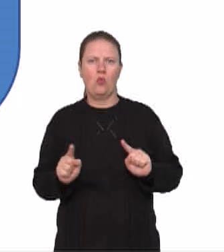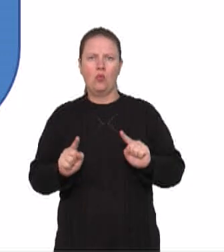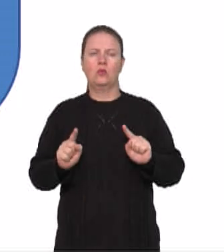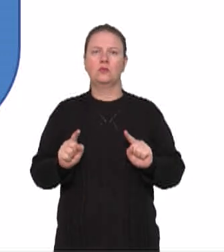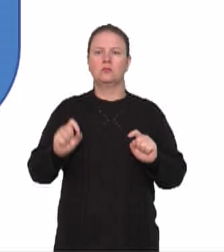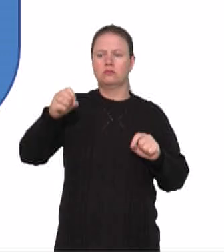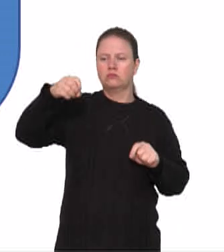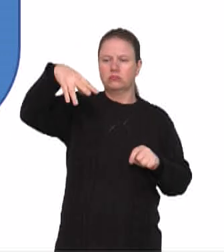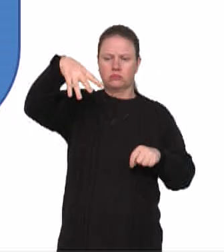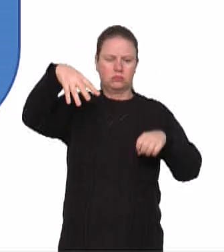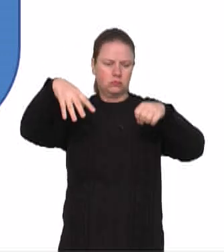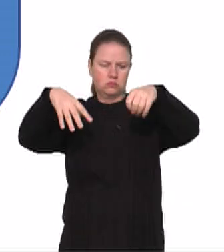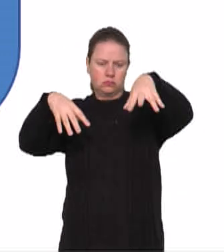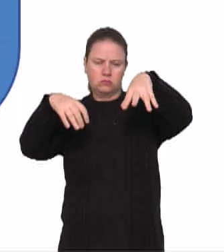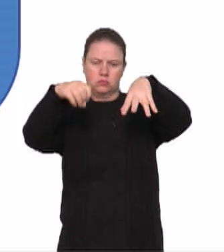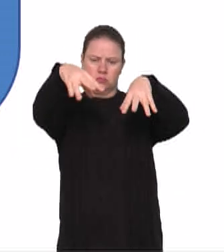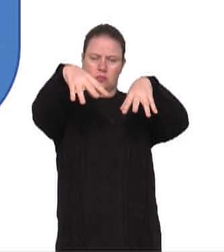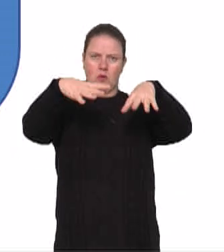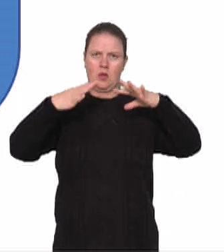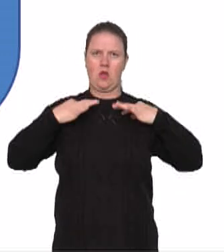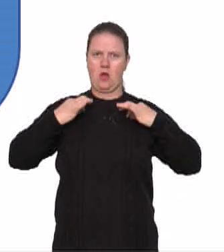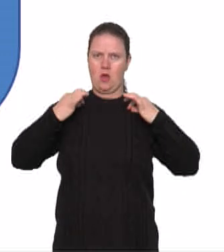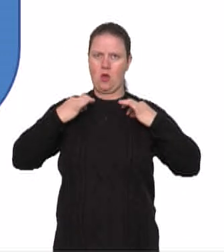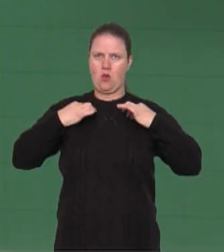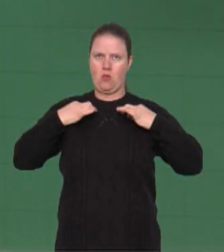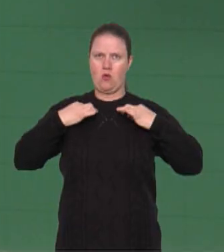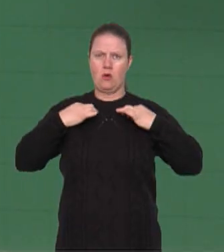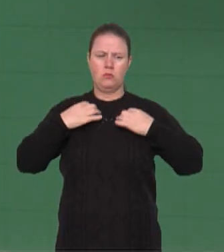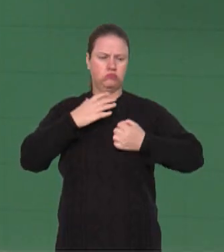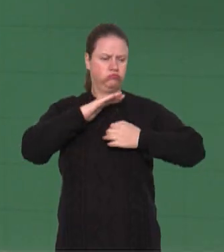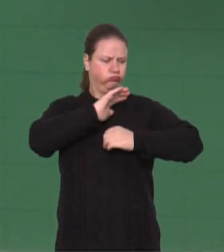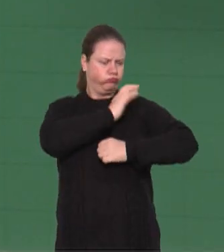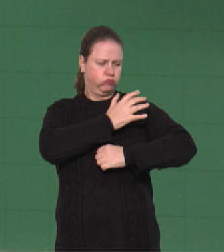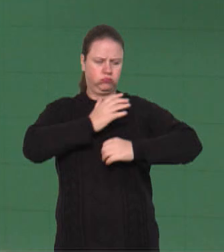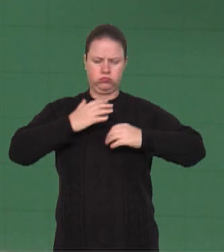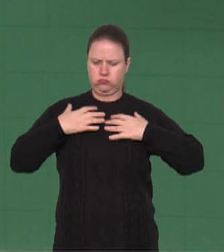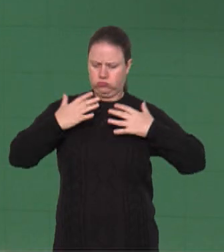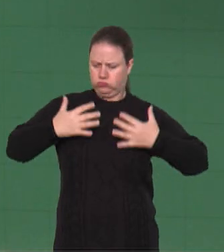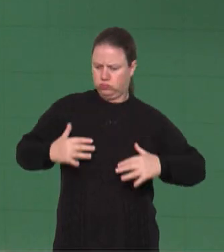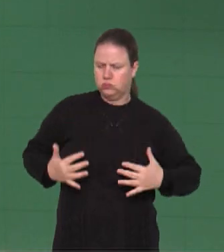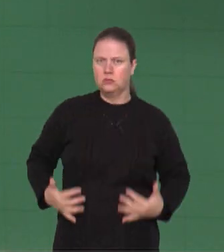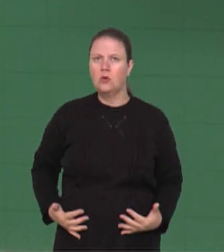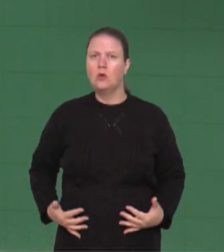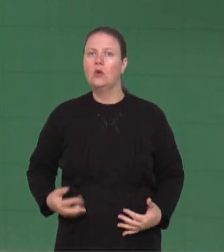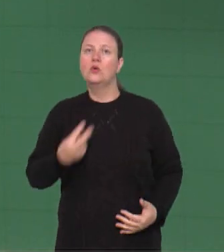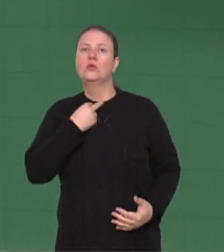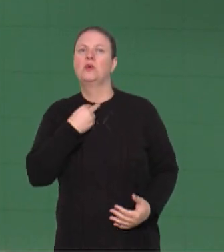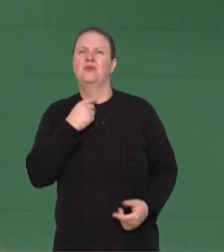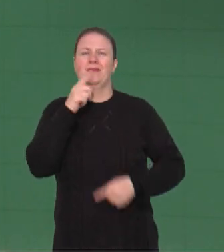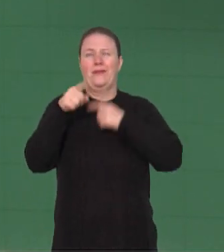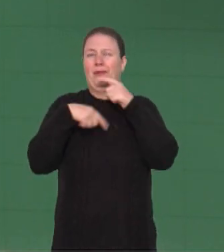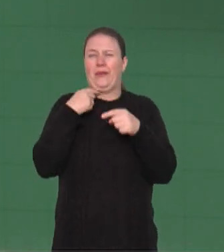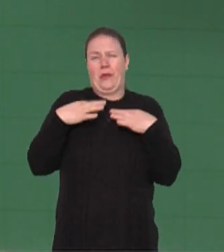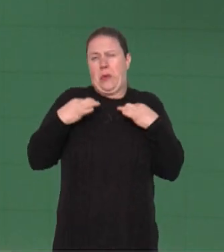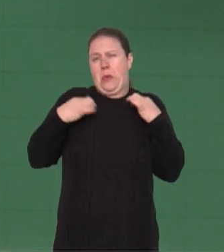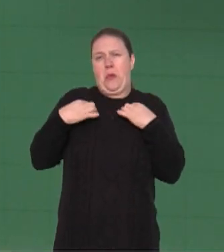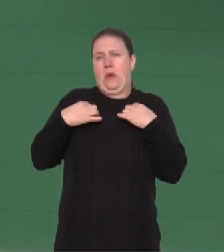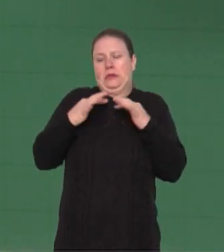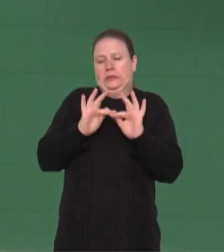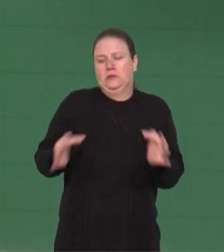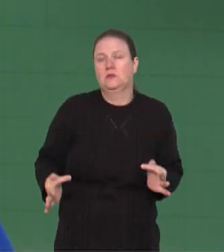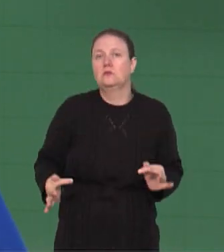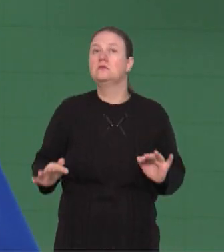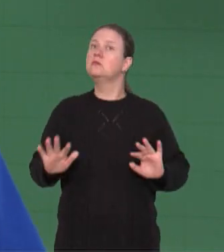né, a iluminação, o figurino, ou seja, as vestimentas dos personagens, né? Não pode ser qualquer roupa, a roupa tem que estar